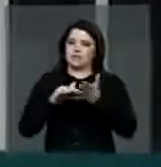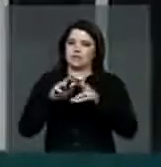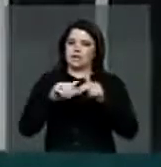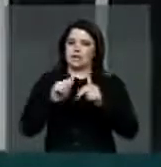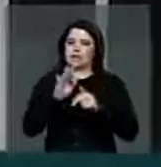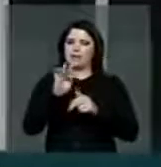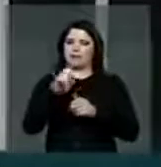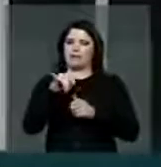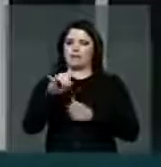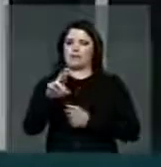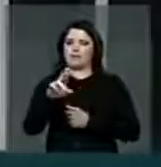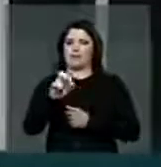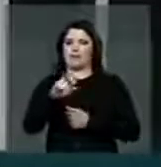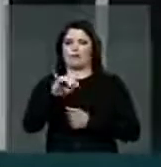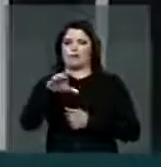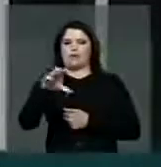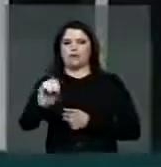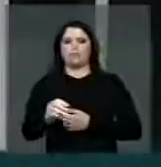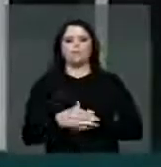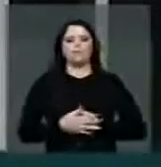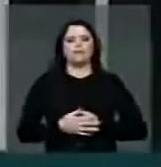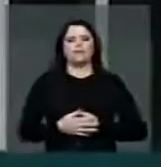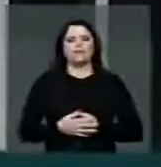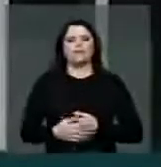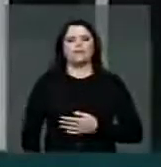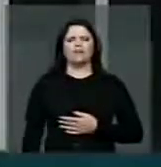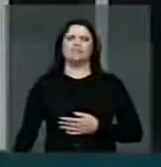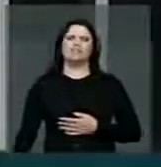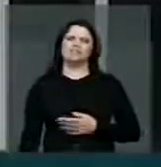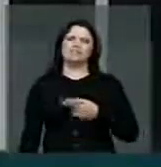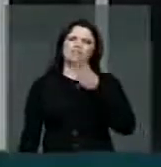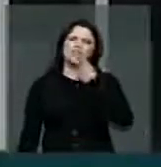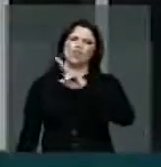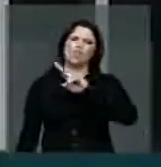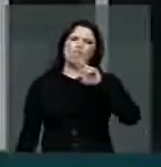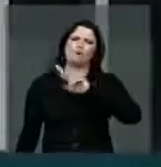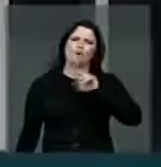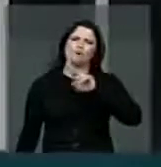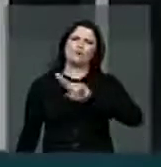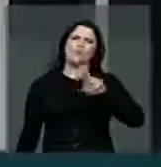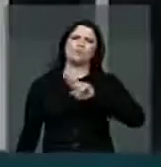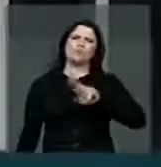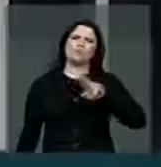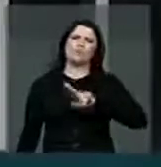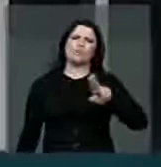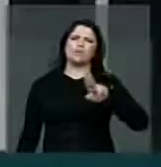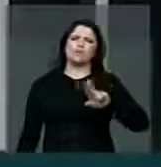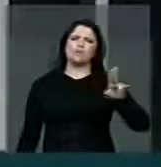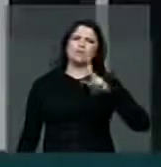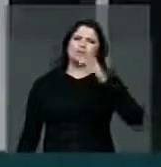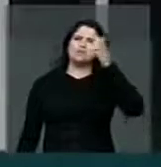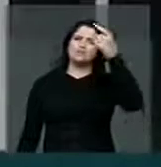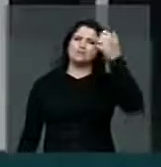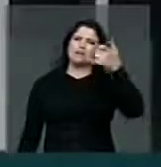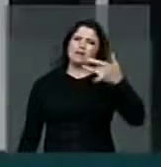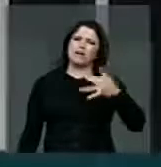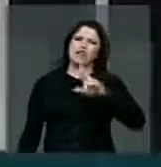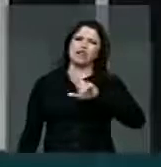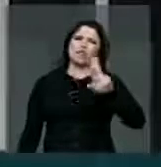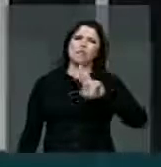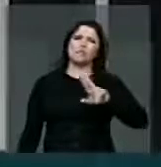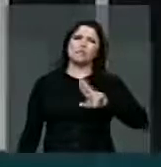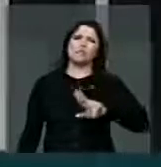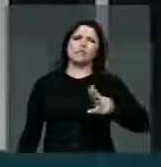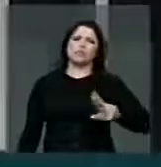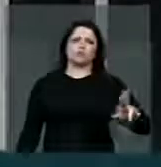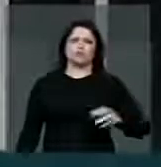Atemir Ribeiro Marques, prefeito de Alto Alegre do Pindaré, como primeiro tesoureiro, João de Fátima Pereira, prefeito de Monção, segundo tesoureiro.